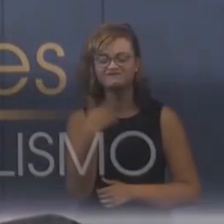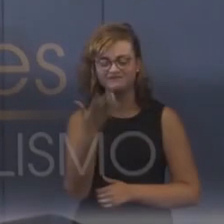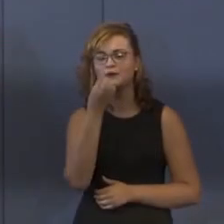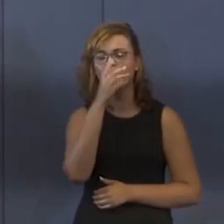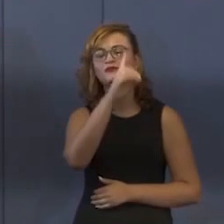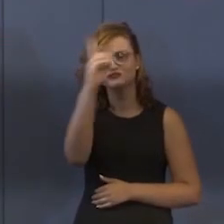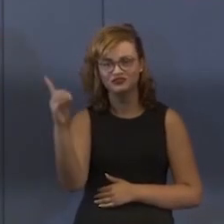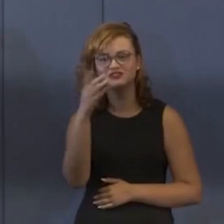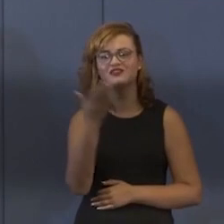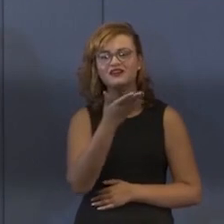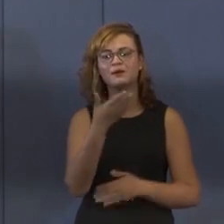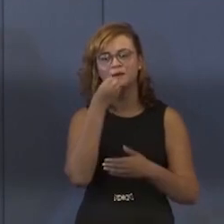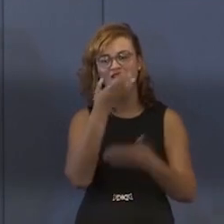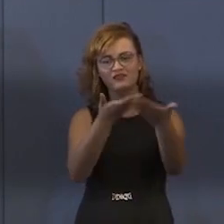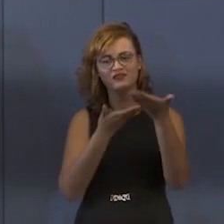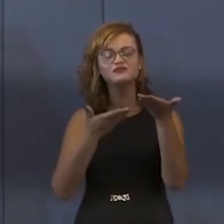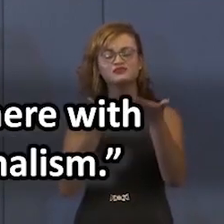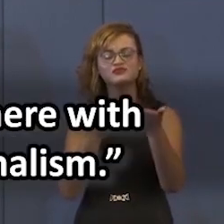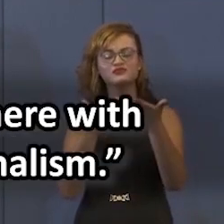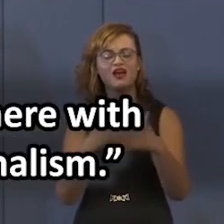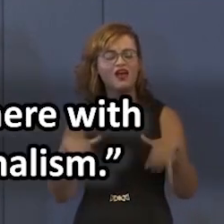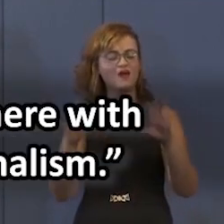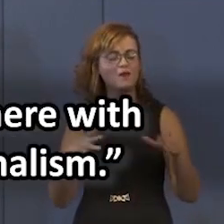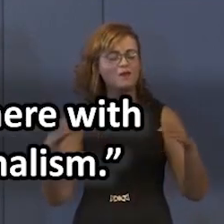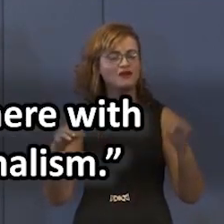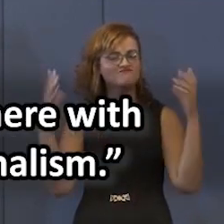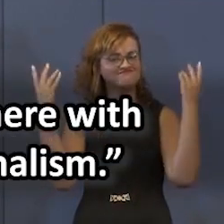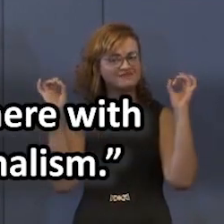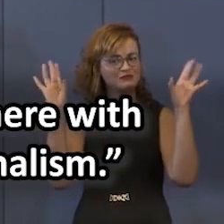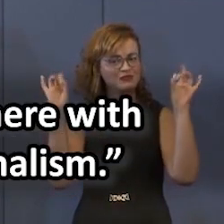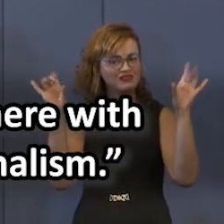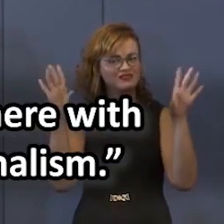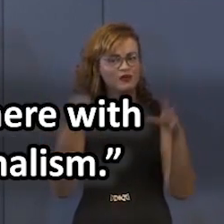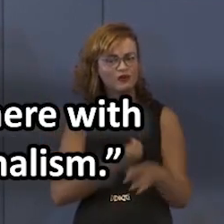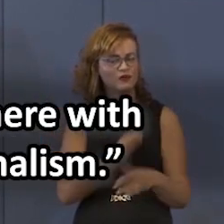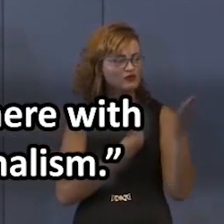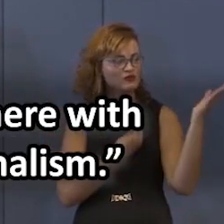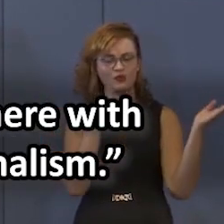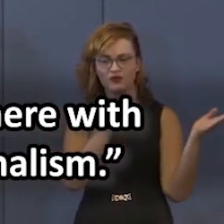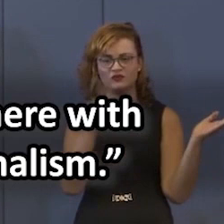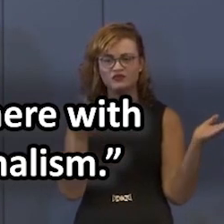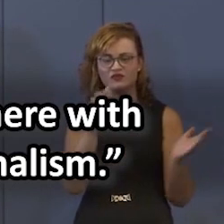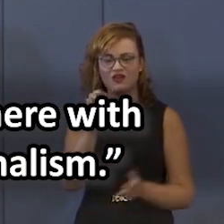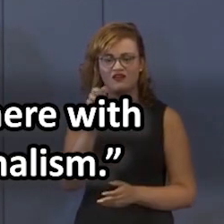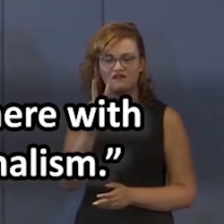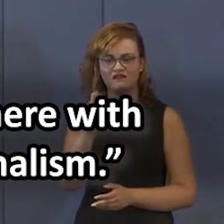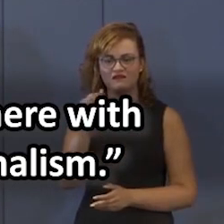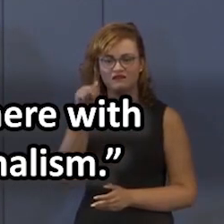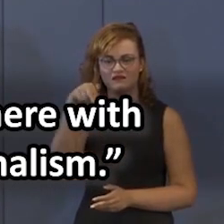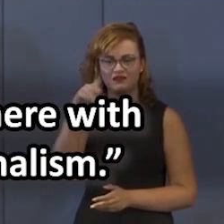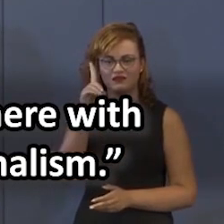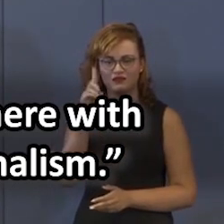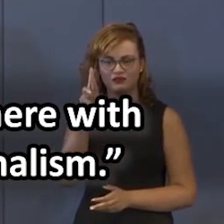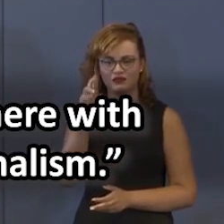Muito bom dia, bem-vindos. É uma honra ter aqui conosco o professor Evandro Pontes para